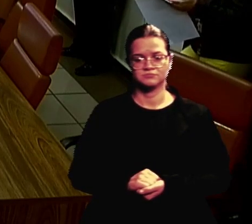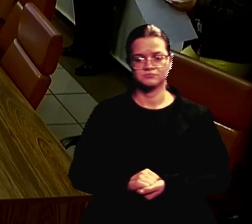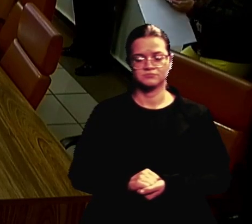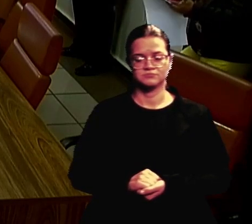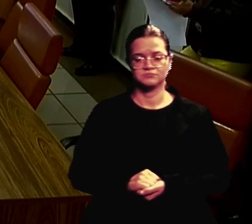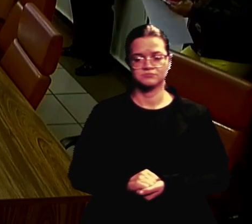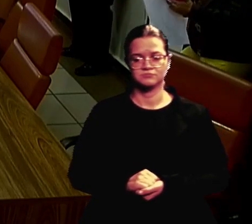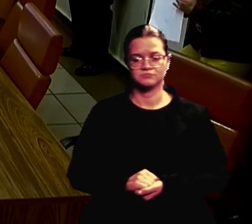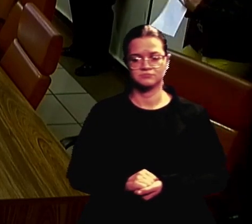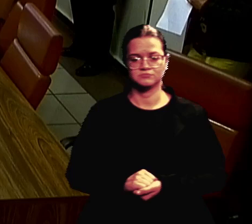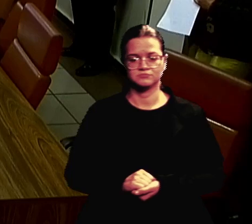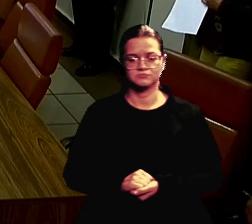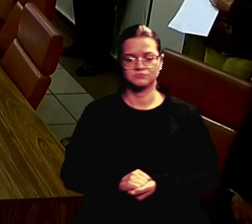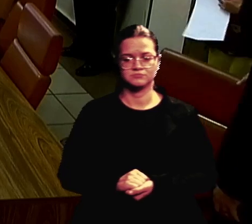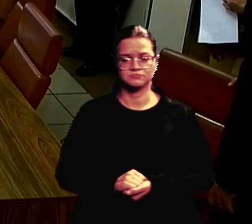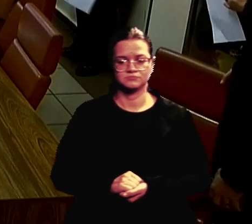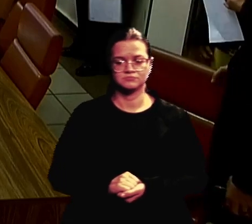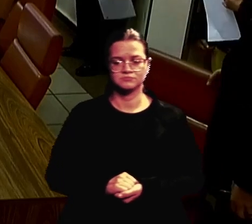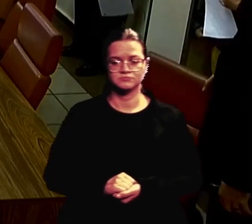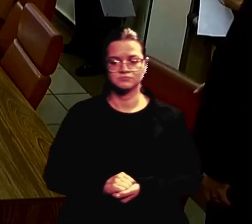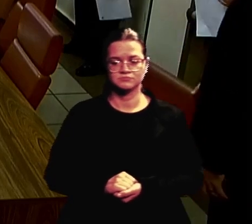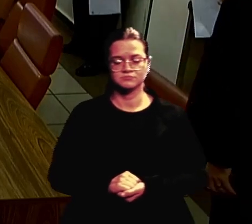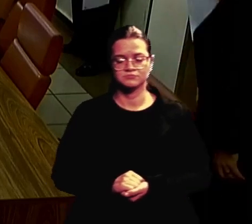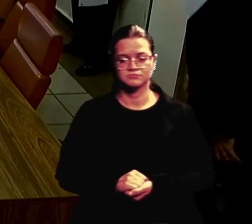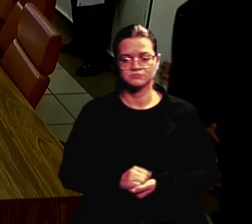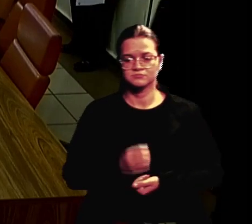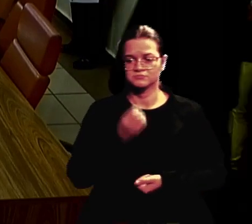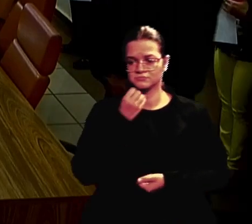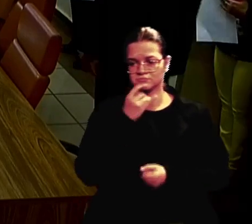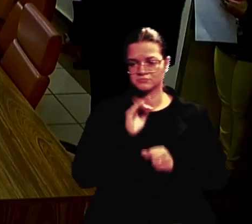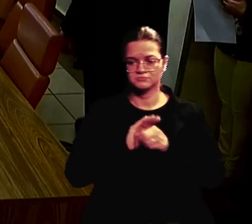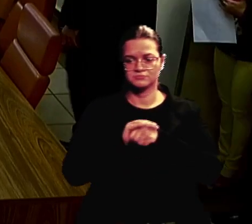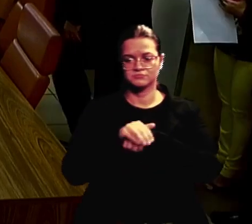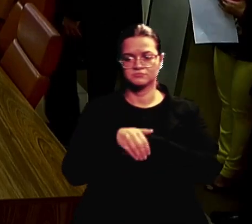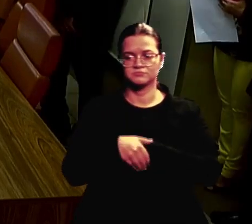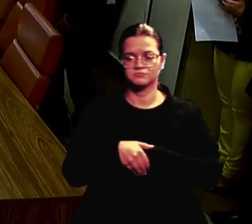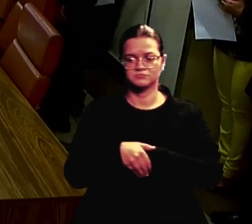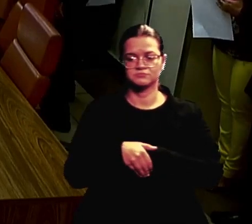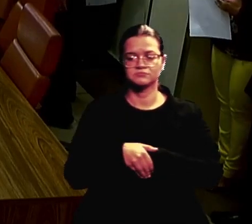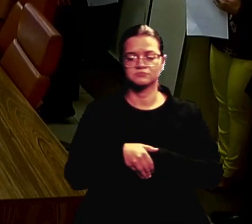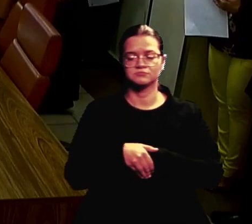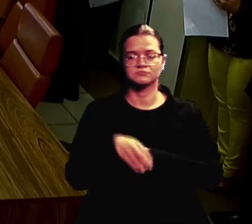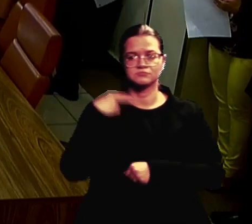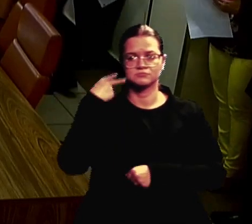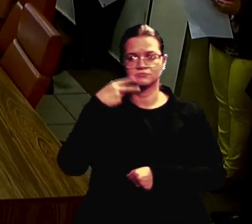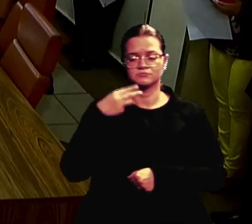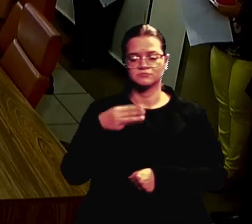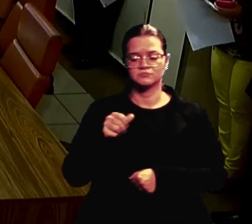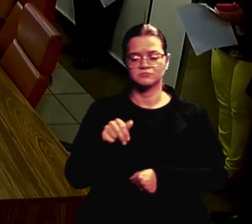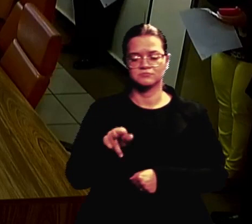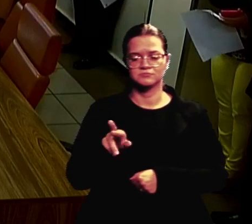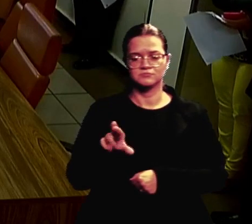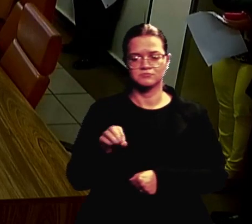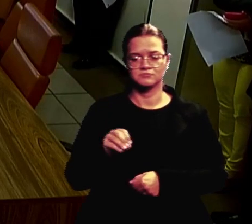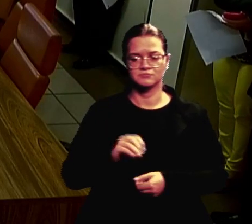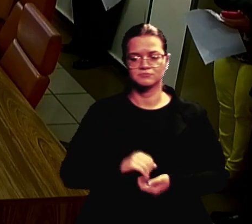Não precisa, pode fazer oral e depois formaliza. Boa noite, meu ilustre vereador Mauro